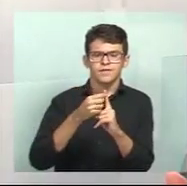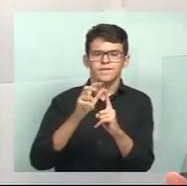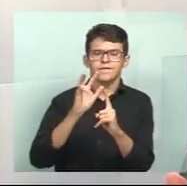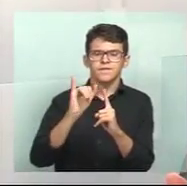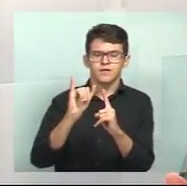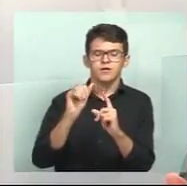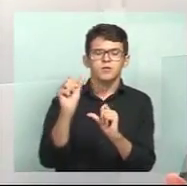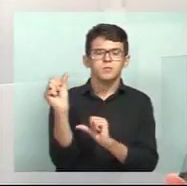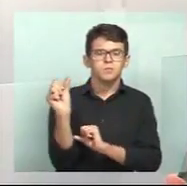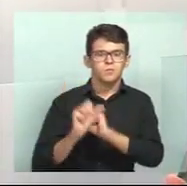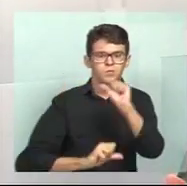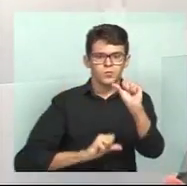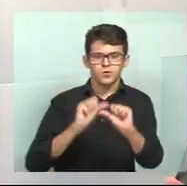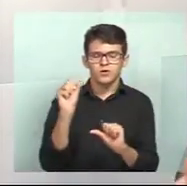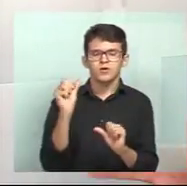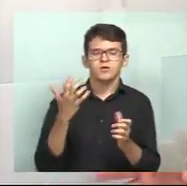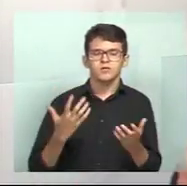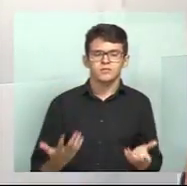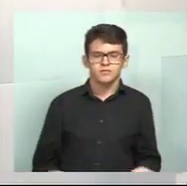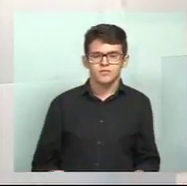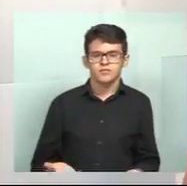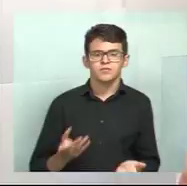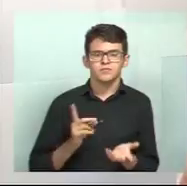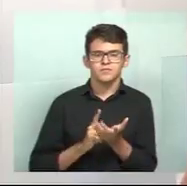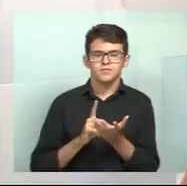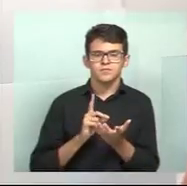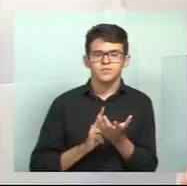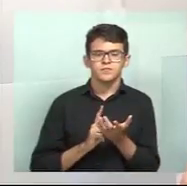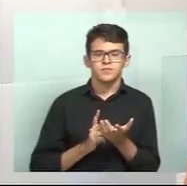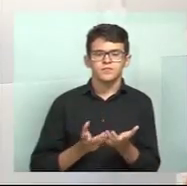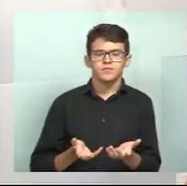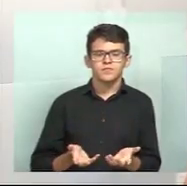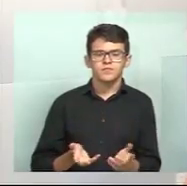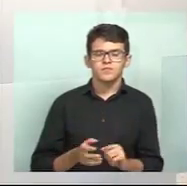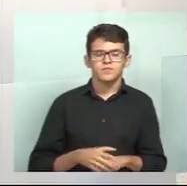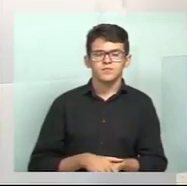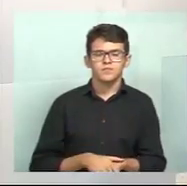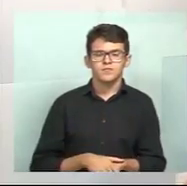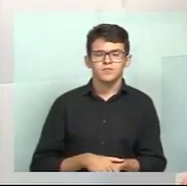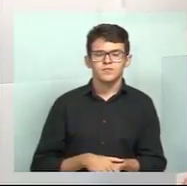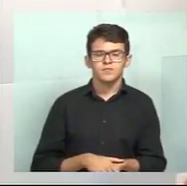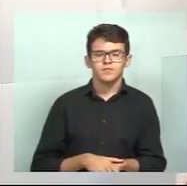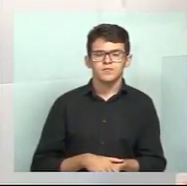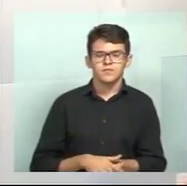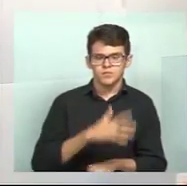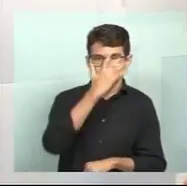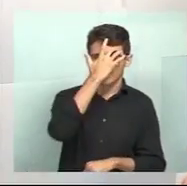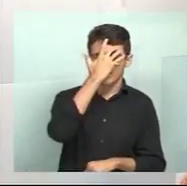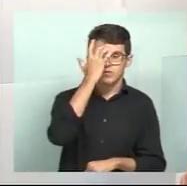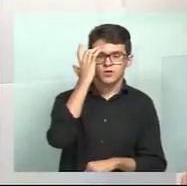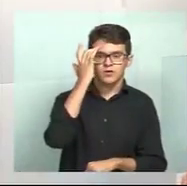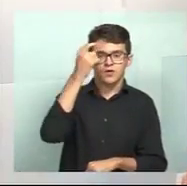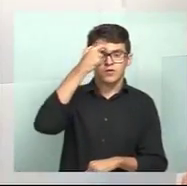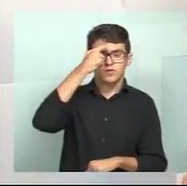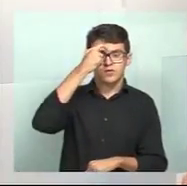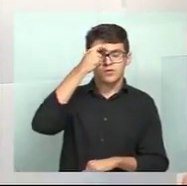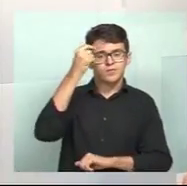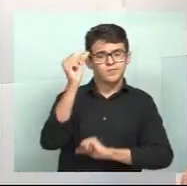às instituições e talvez as pessoas peçam mesmo uma nova